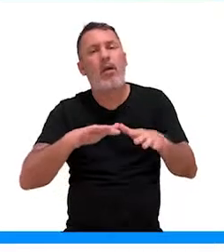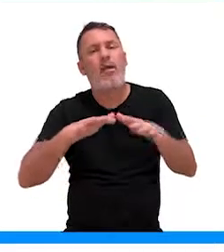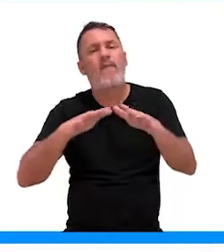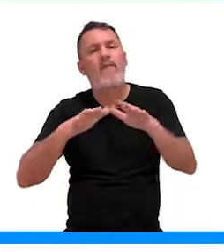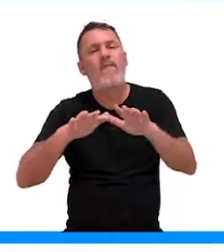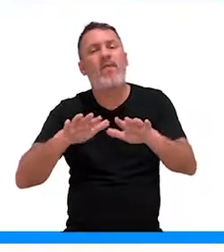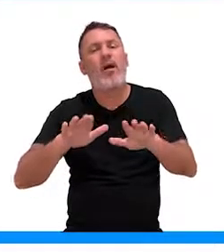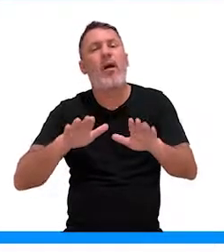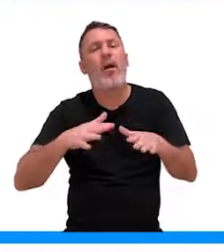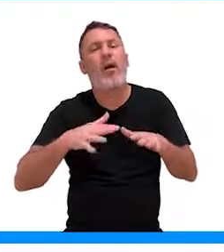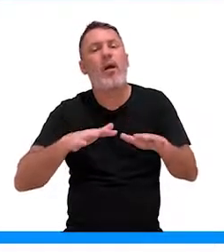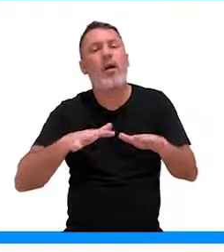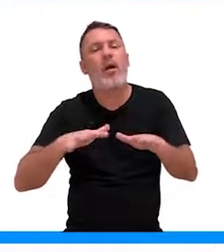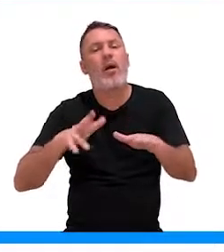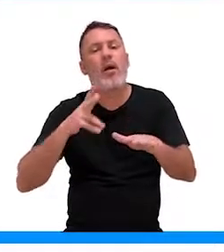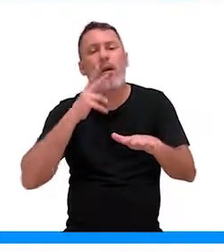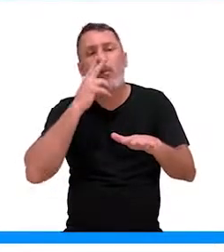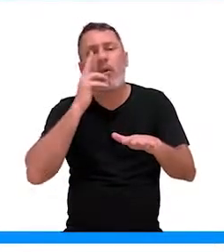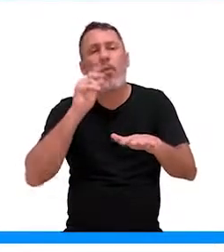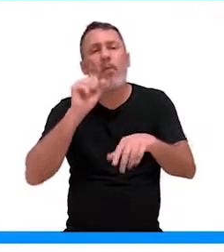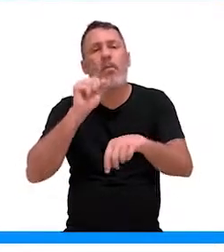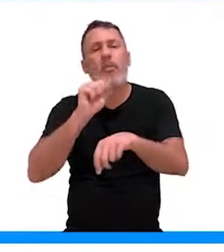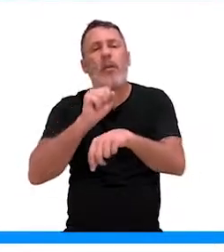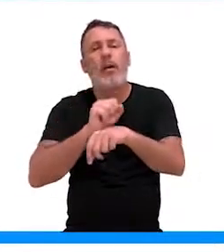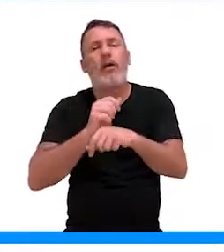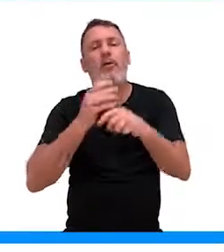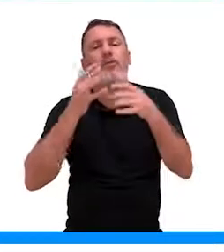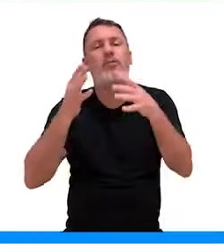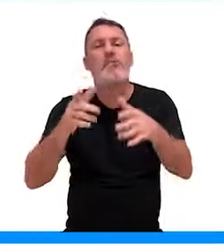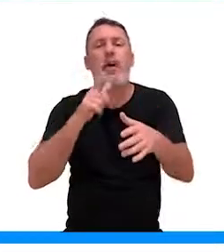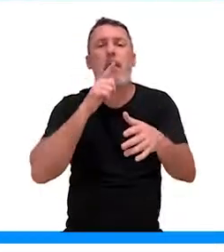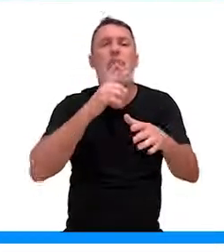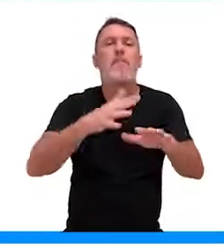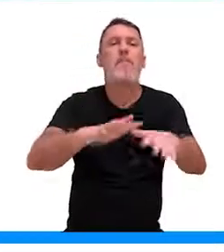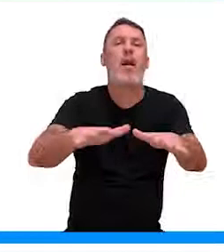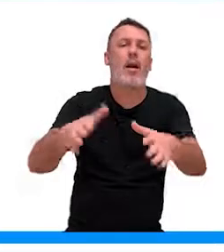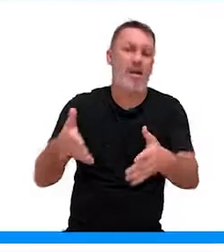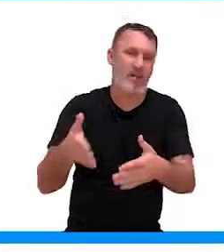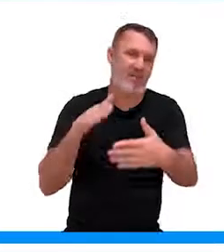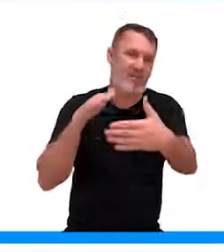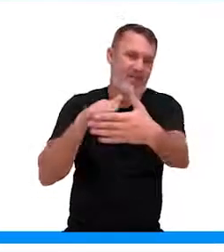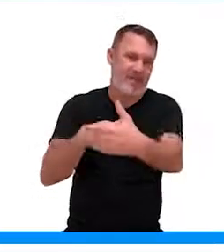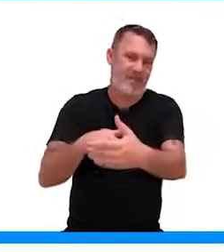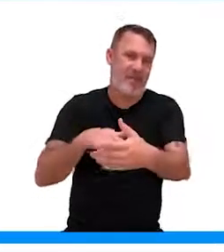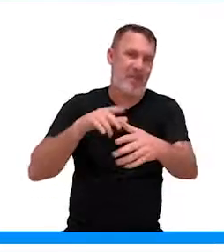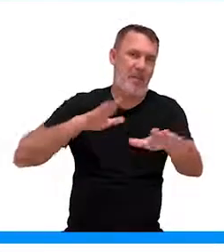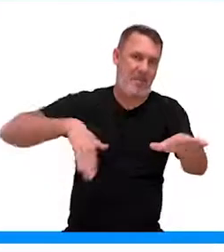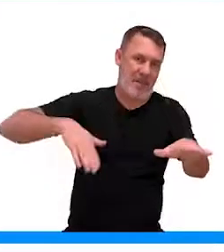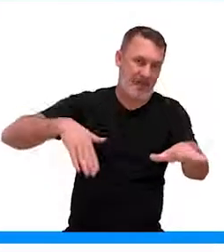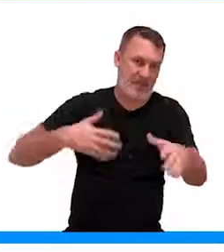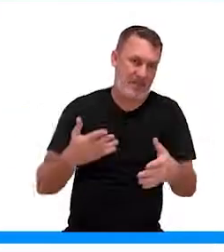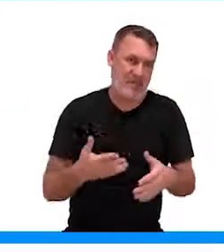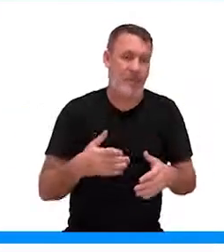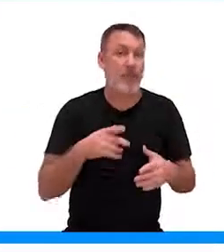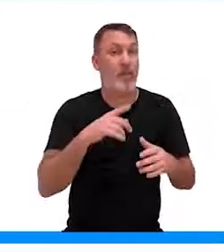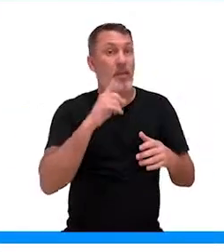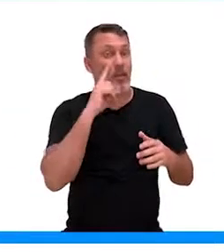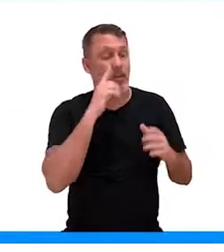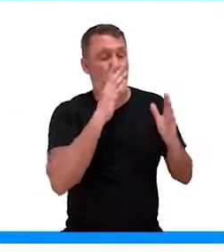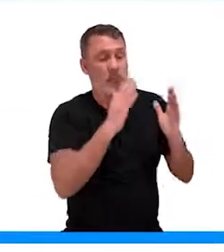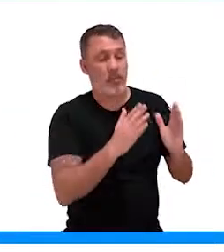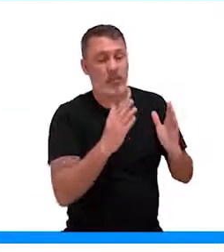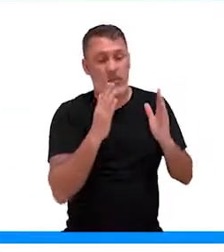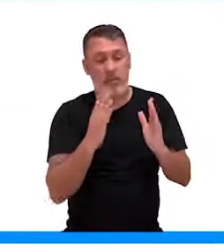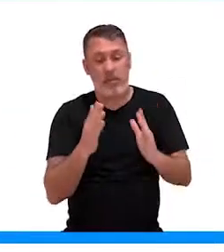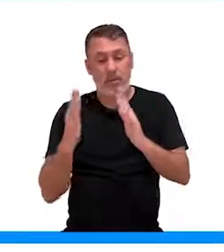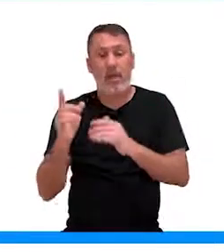nível altimétrico próximo de fato ao nível do mar. Então ali você tem um problema aqui da sedimentação. Com a diminuição da velocidade das